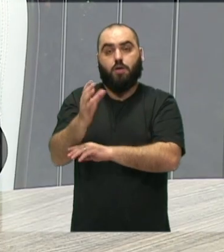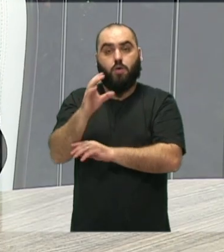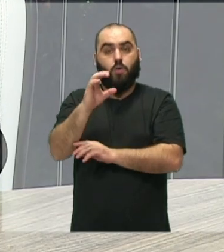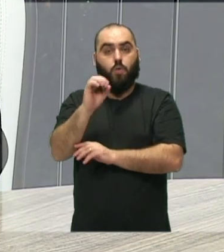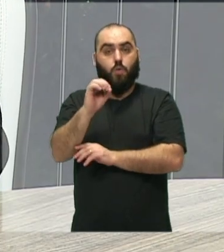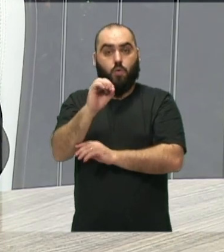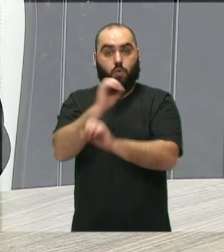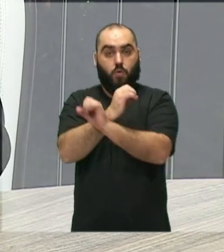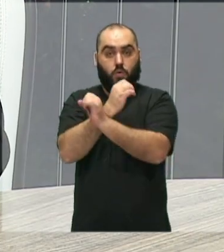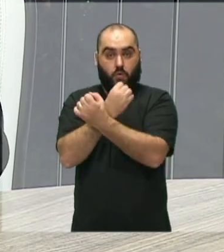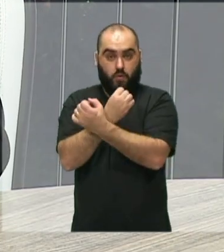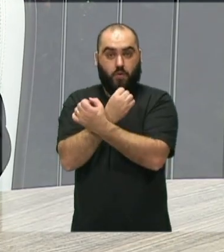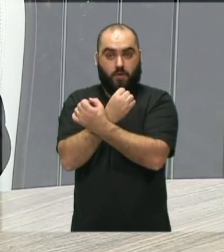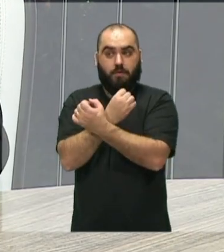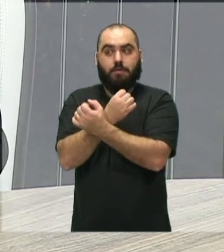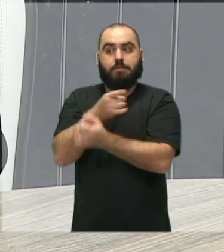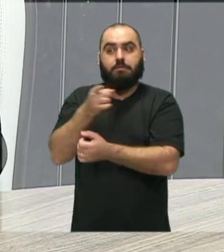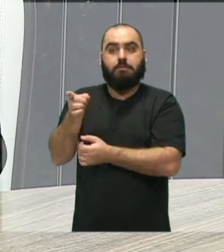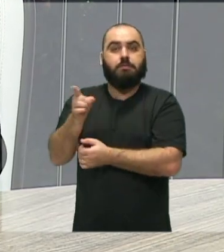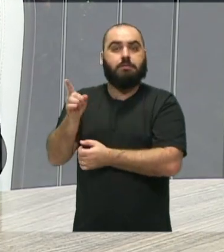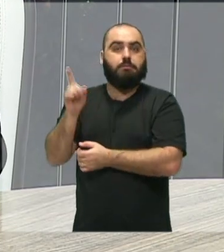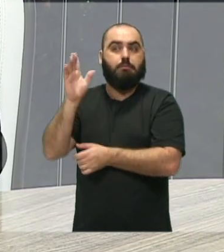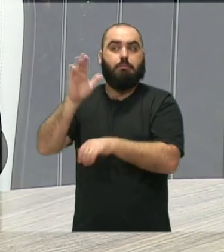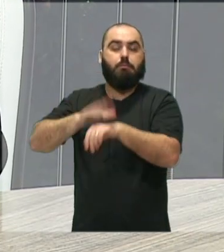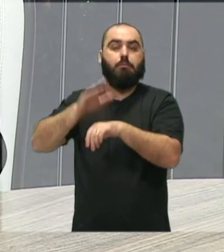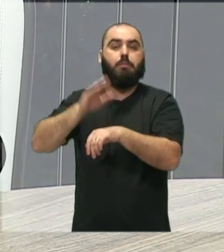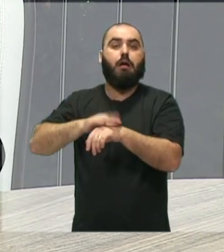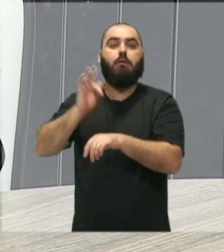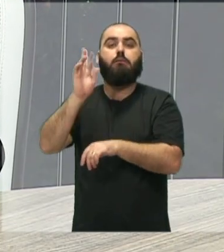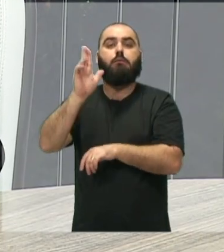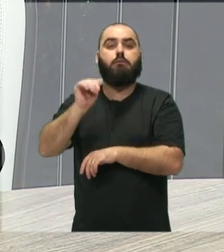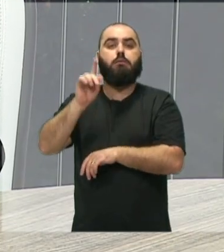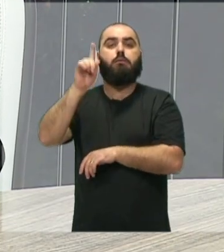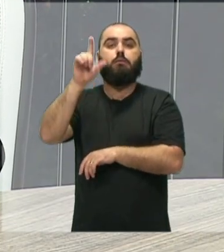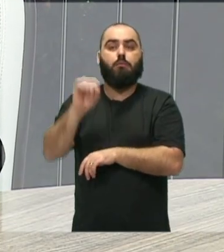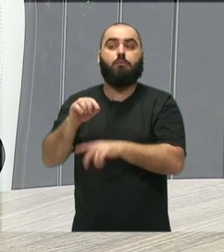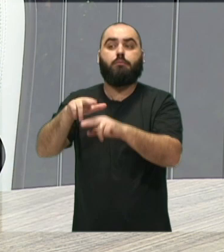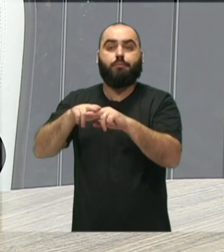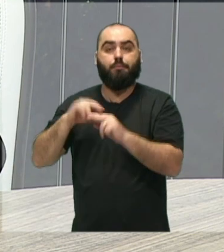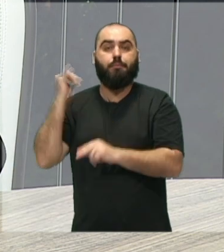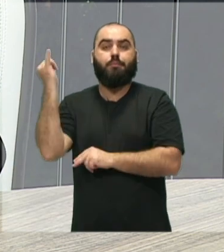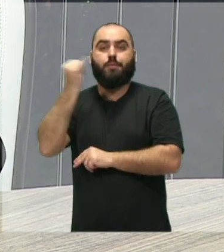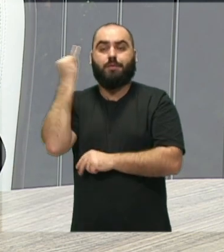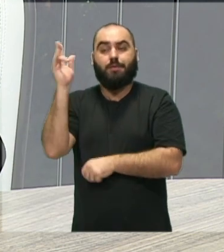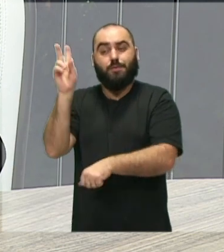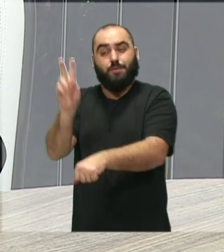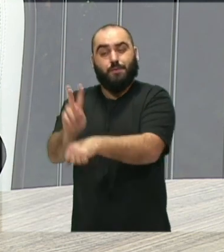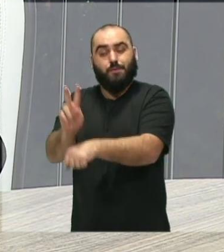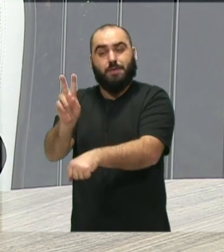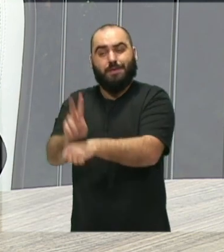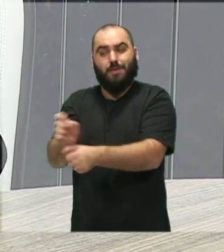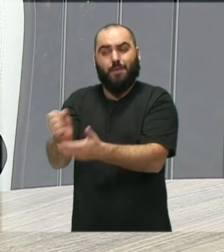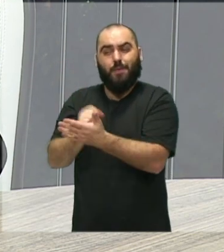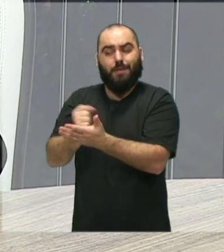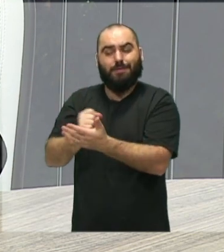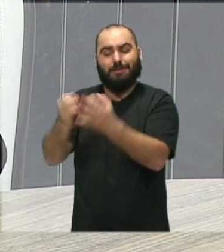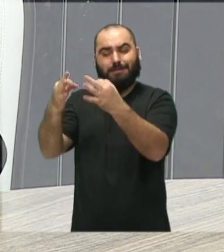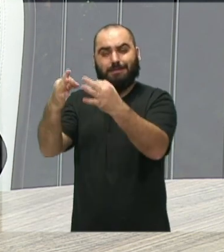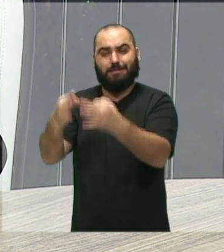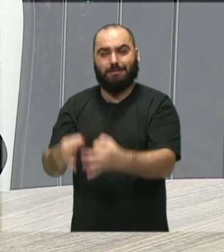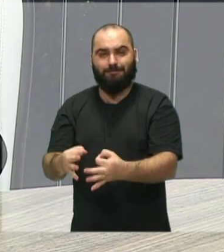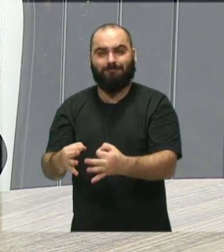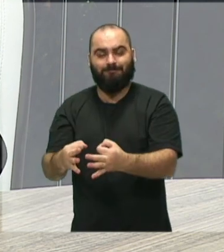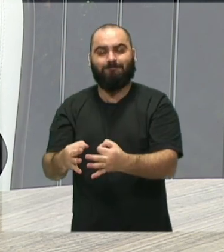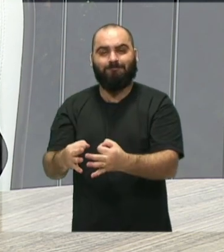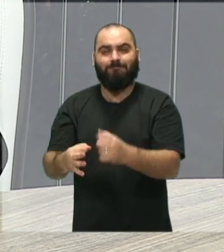fungo mesmo se tiver a umidade muito elevada. Então, é bem importante que ele esteja bem dentro desse controle ali e dentro de um